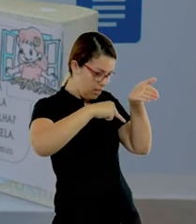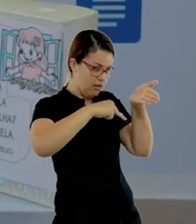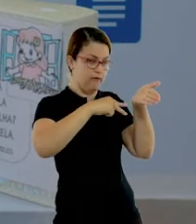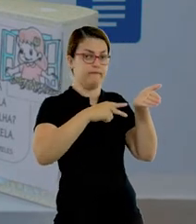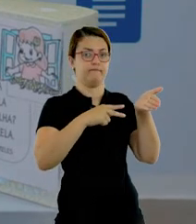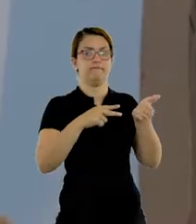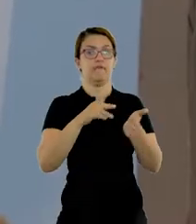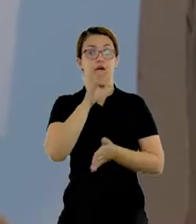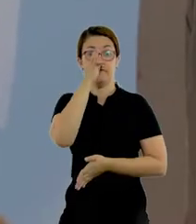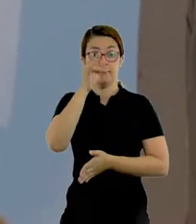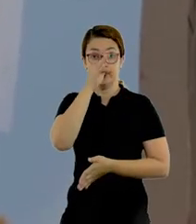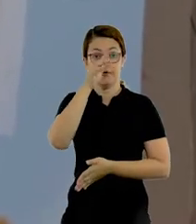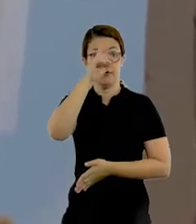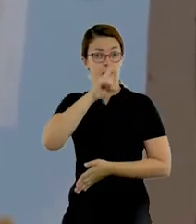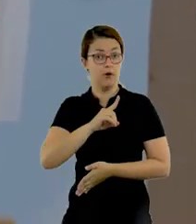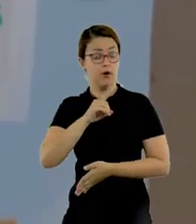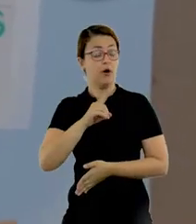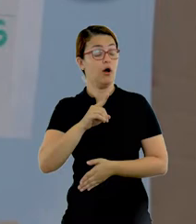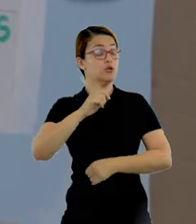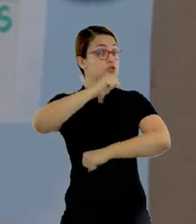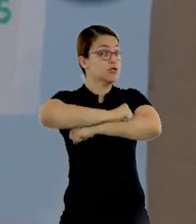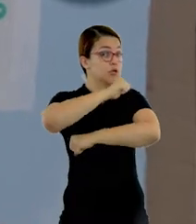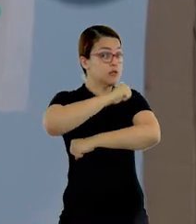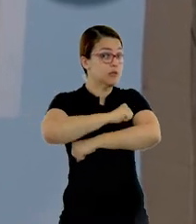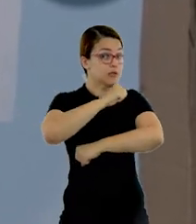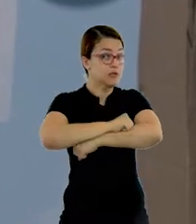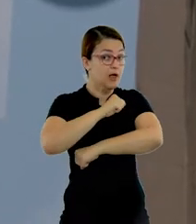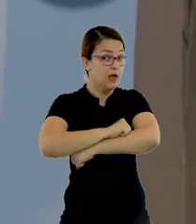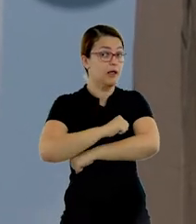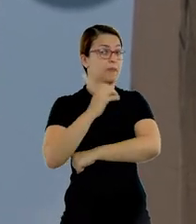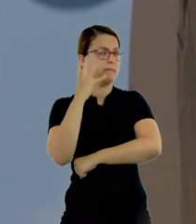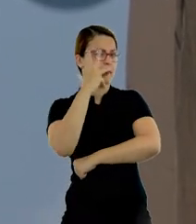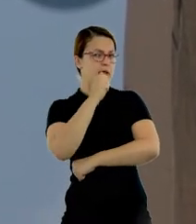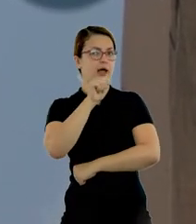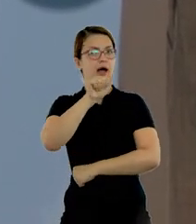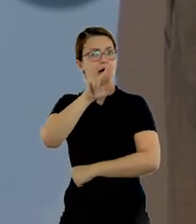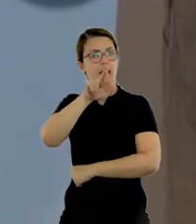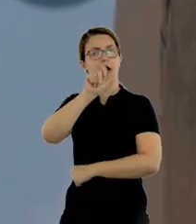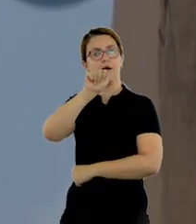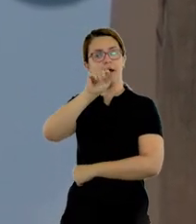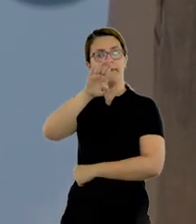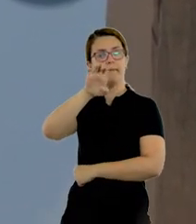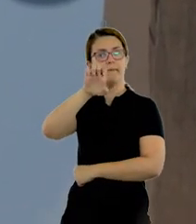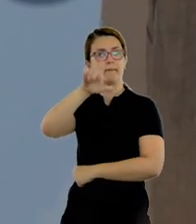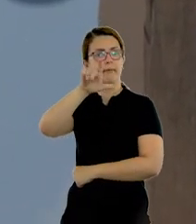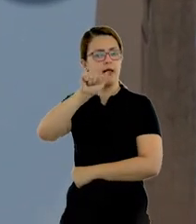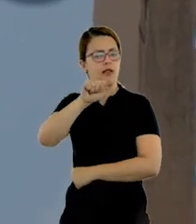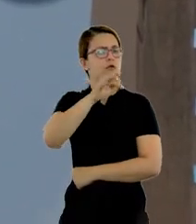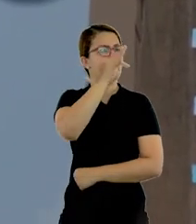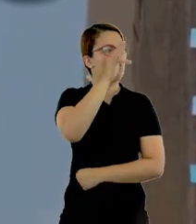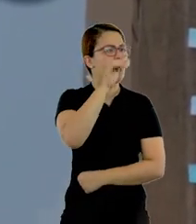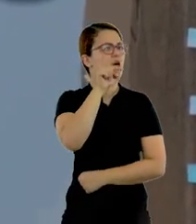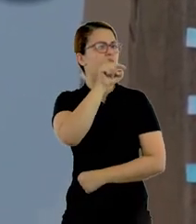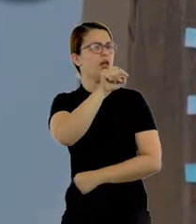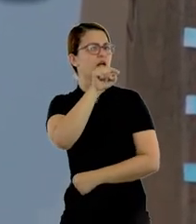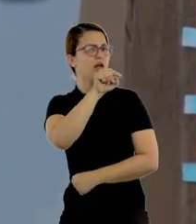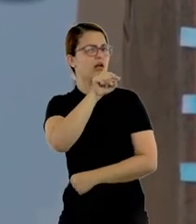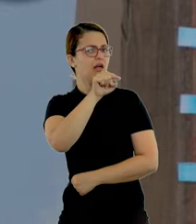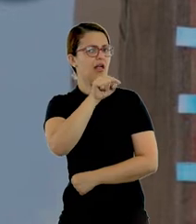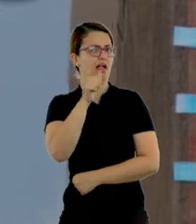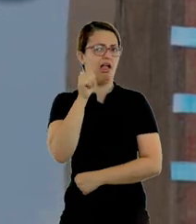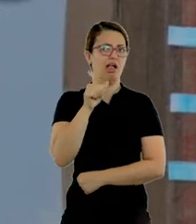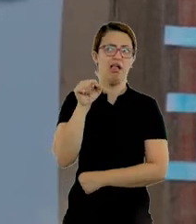A Flor Amarela. Olha a janela da bela Arabella. Que flor é aquela que